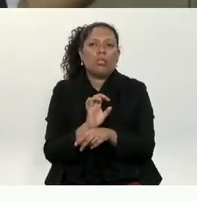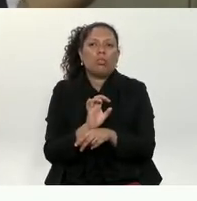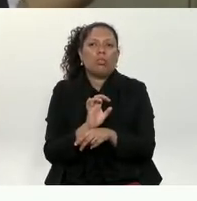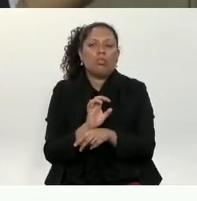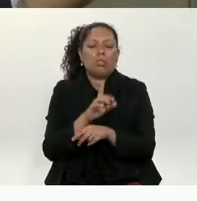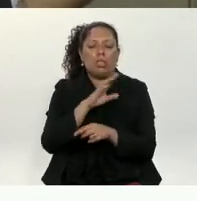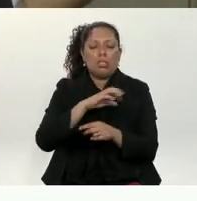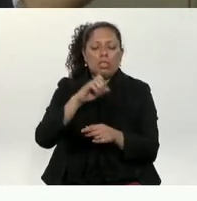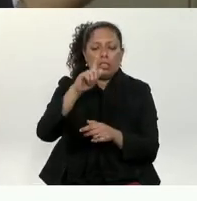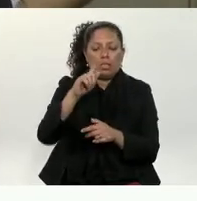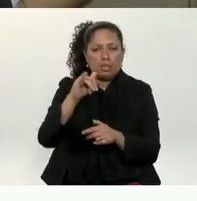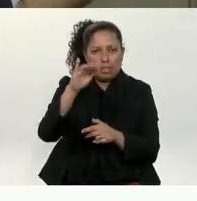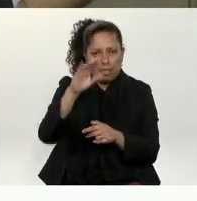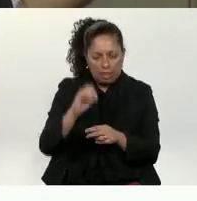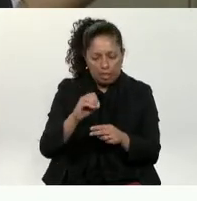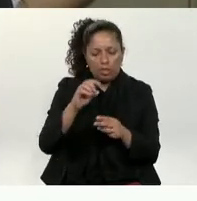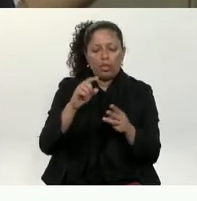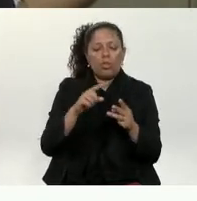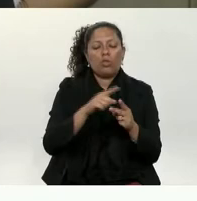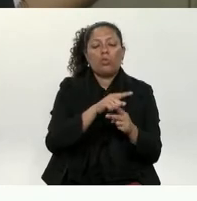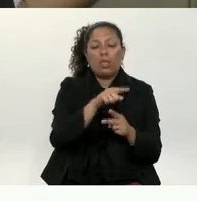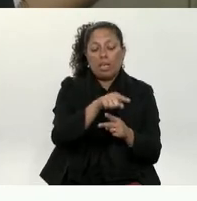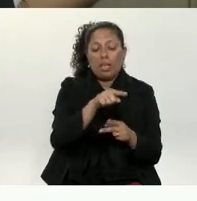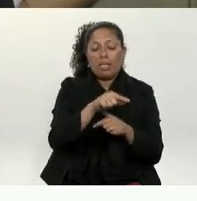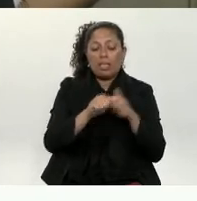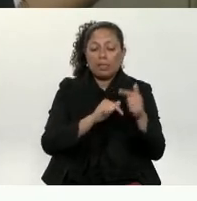Então, nós precisamos influenciar positiva